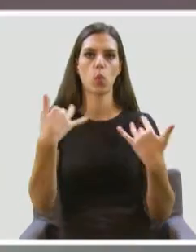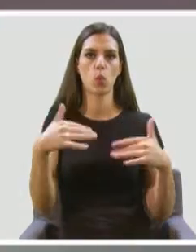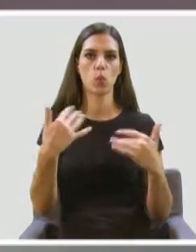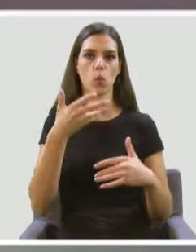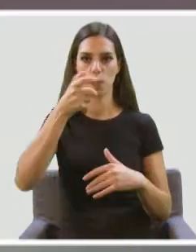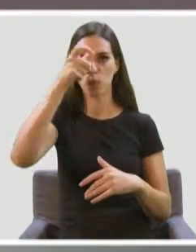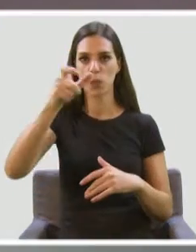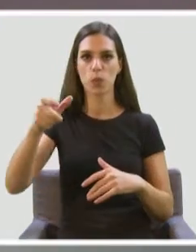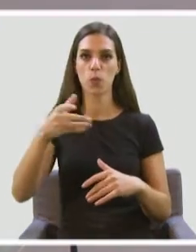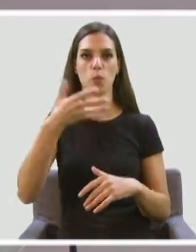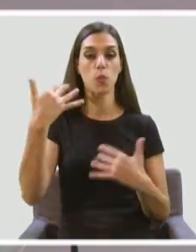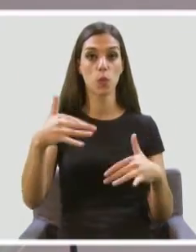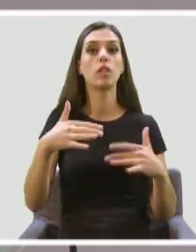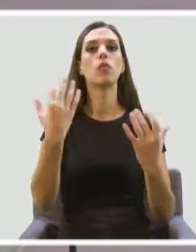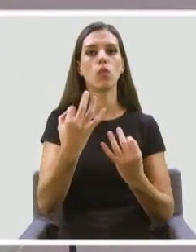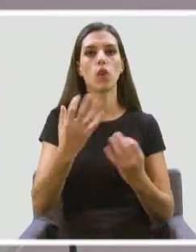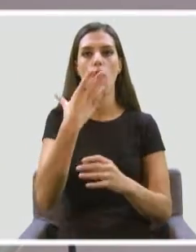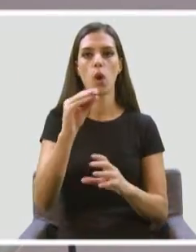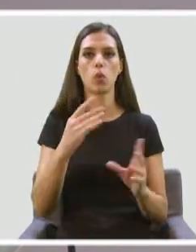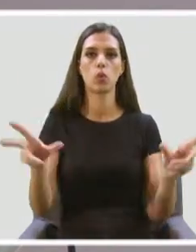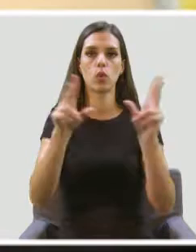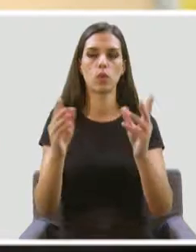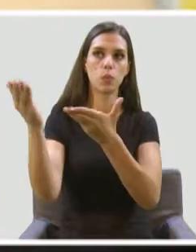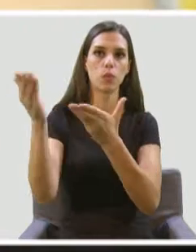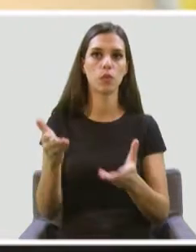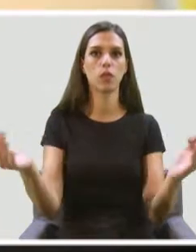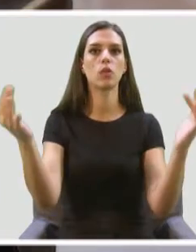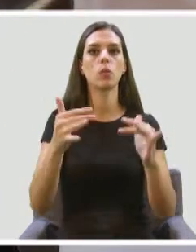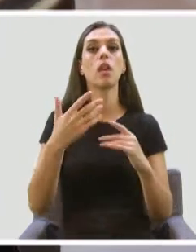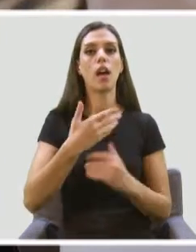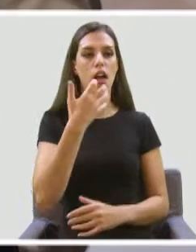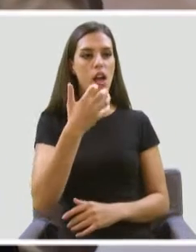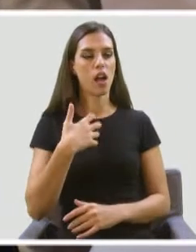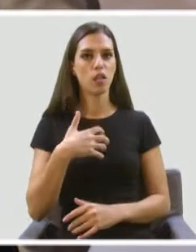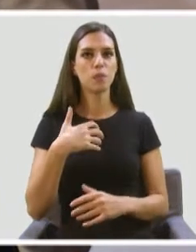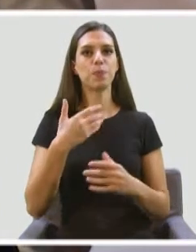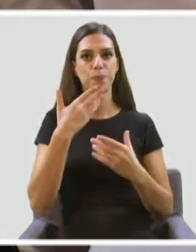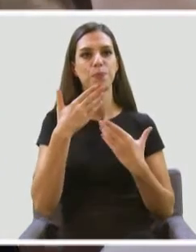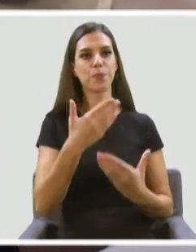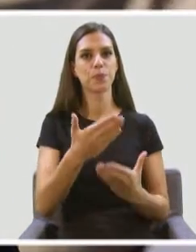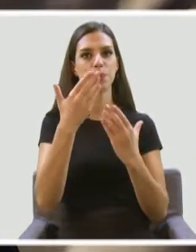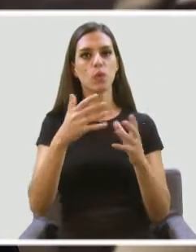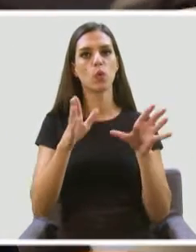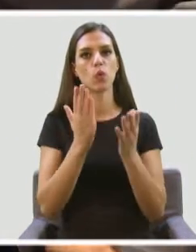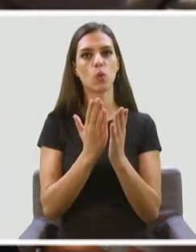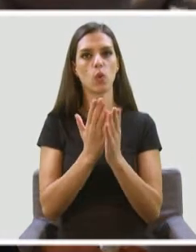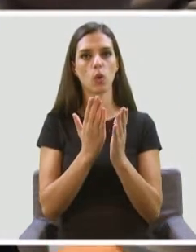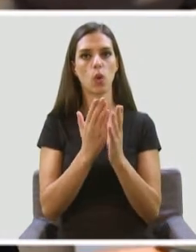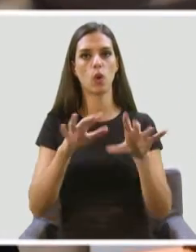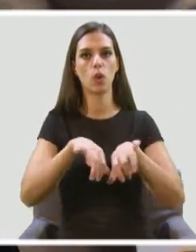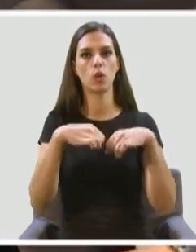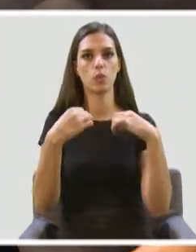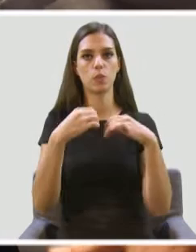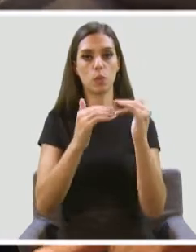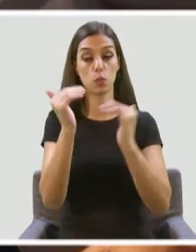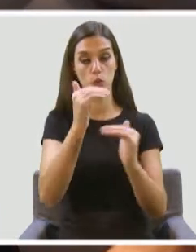oradores exímio, é este que se dá assim as boas-vindas aos novos alunos. E é com agrado e em nome de toda a comunidade da Escola